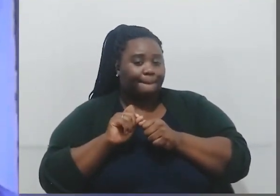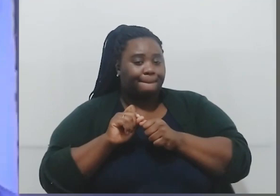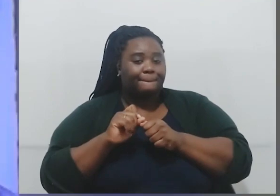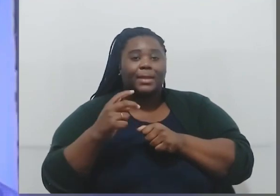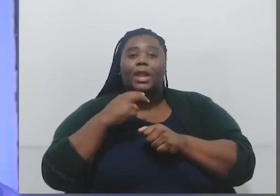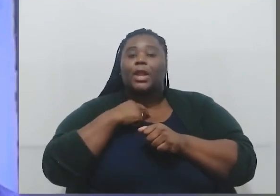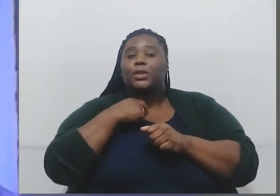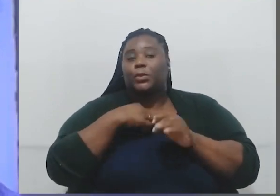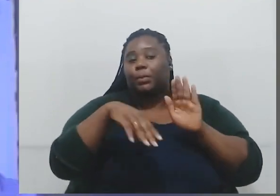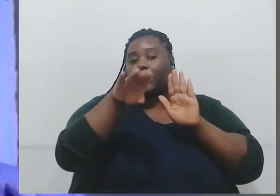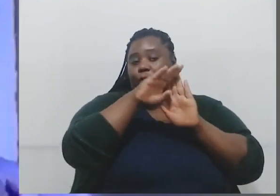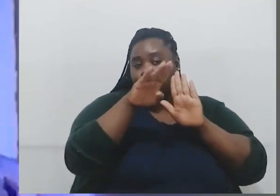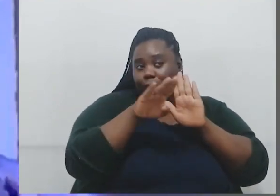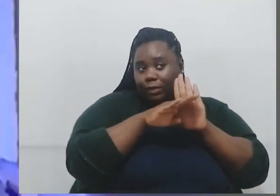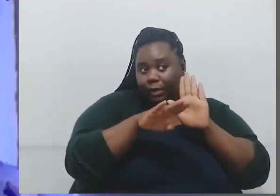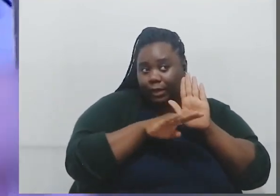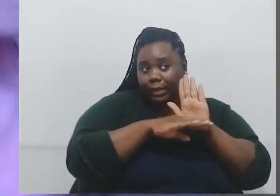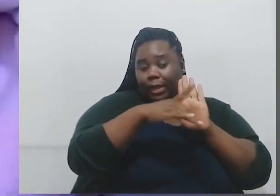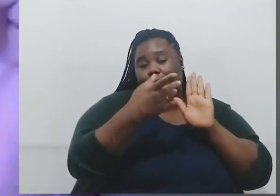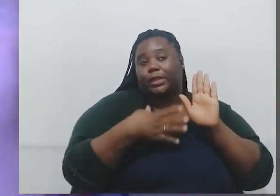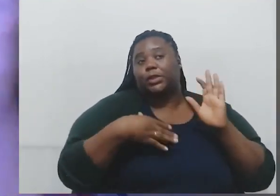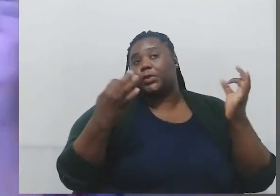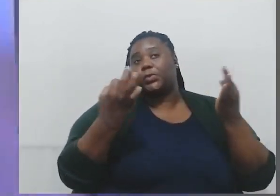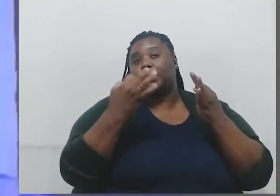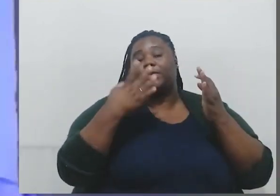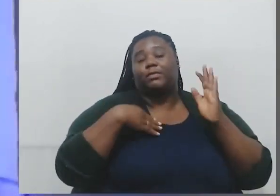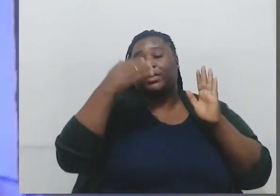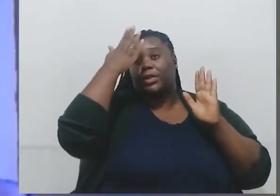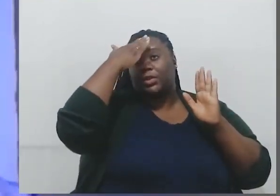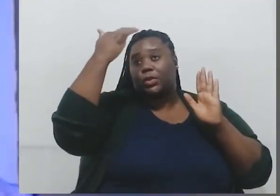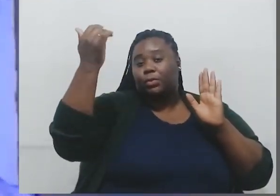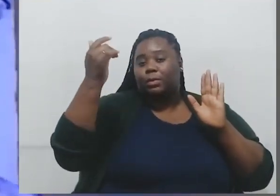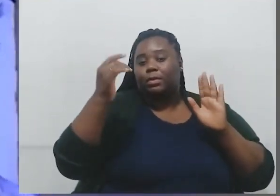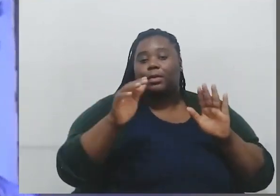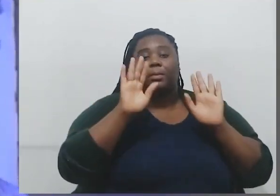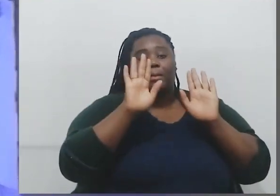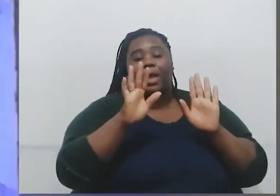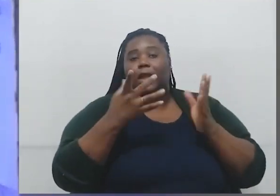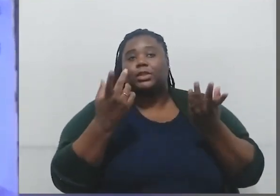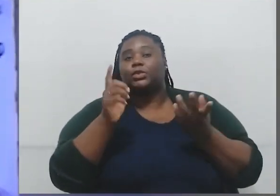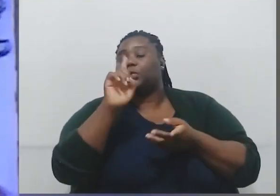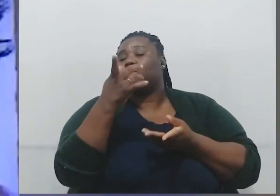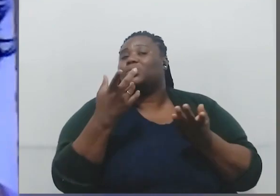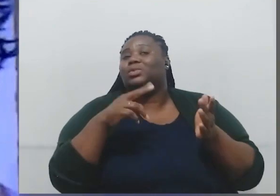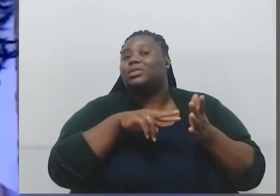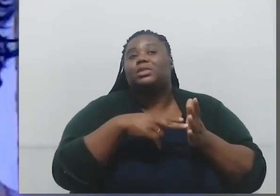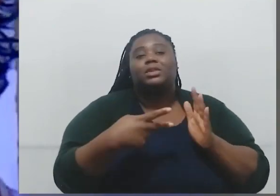como autor, nem como um diretor, mas isso não quer dizer que eu não esteja, entende?